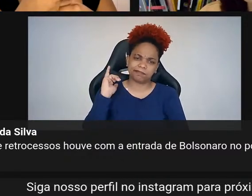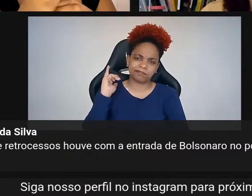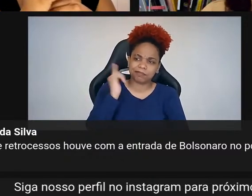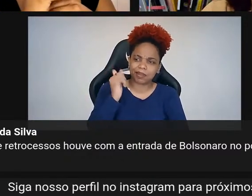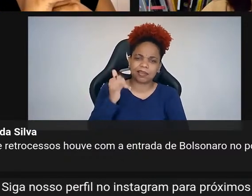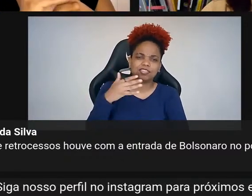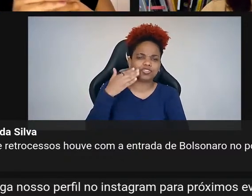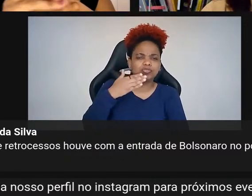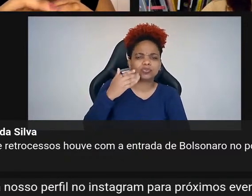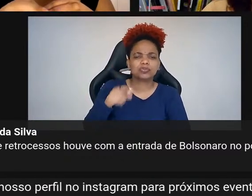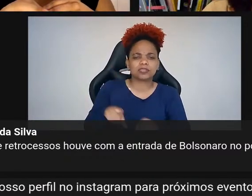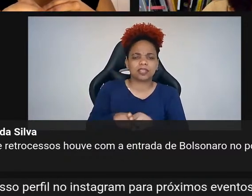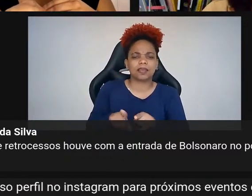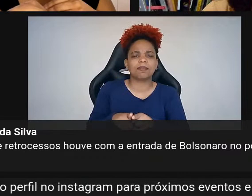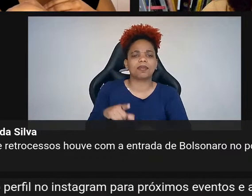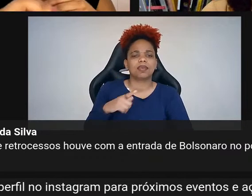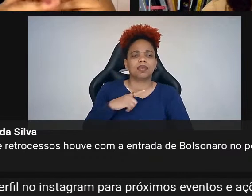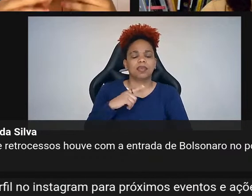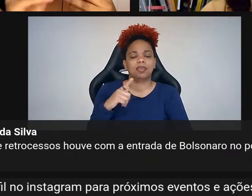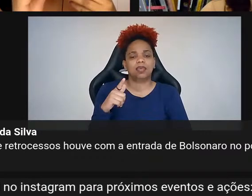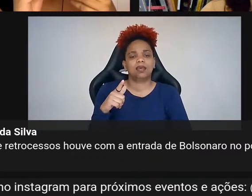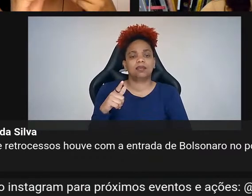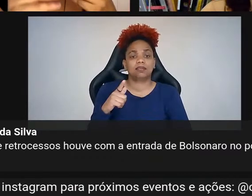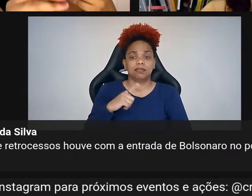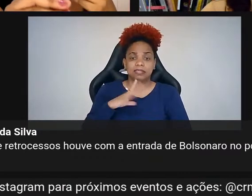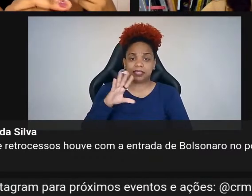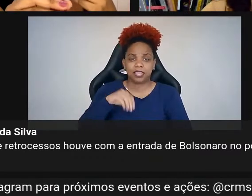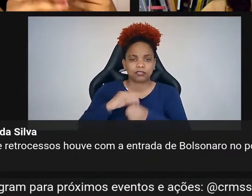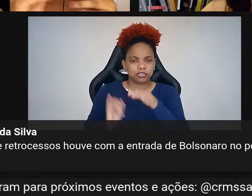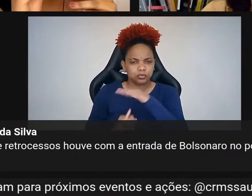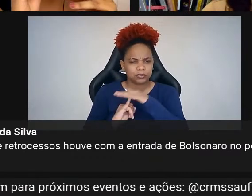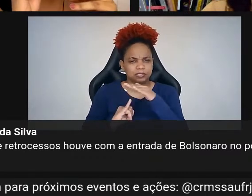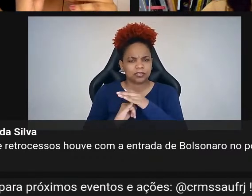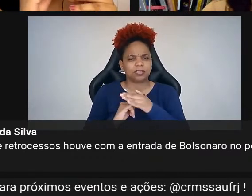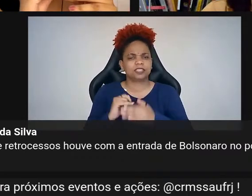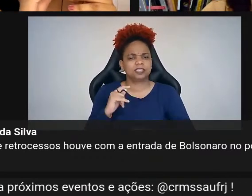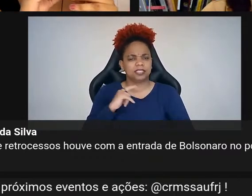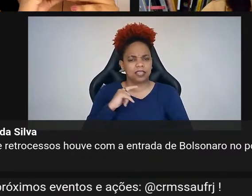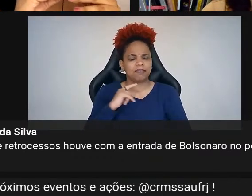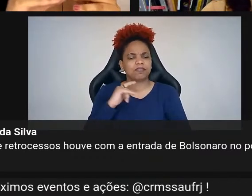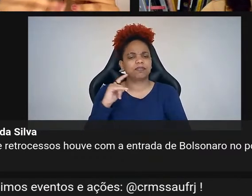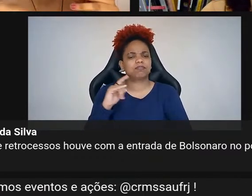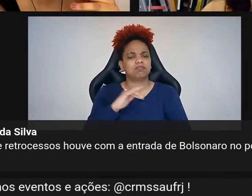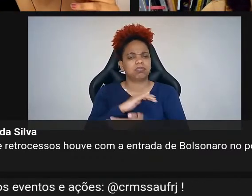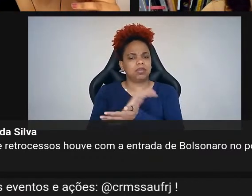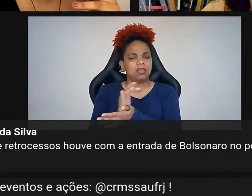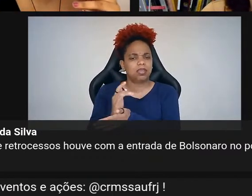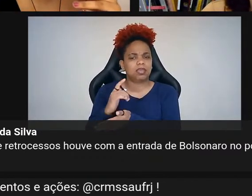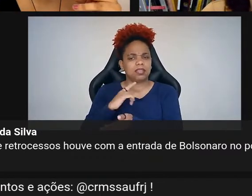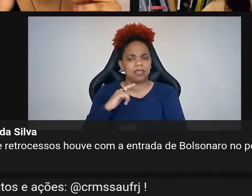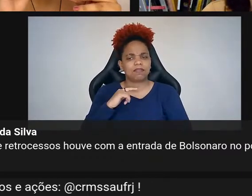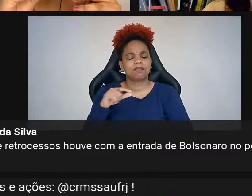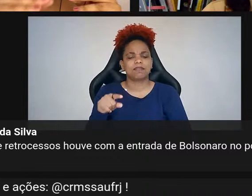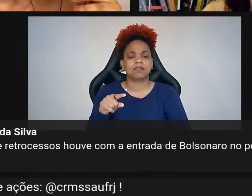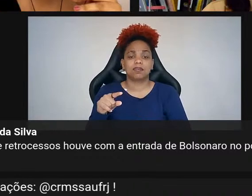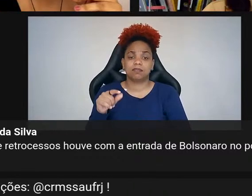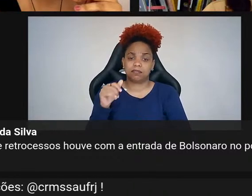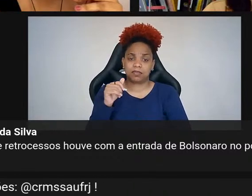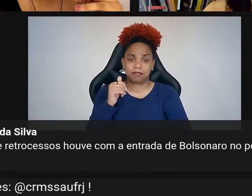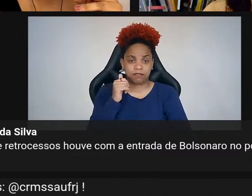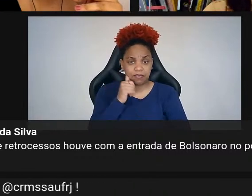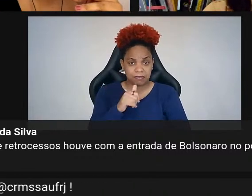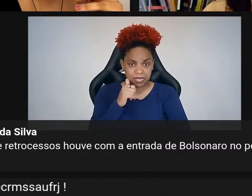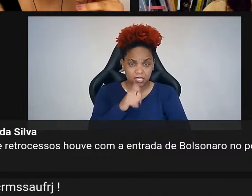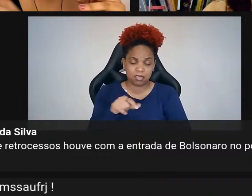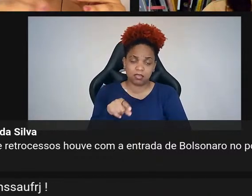LGBTfobia institucional na sua narrativa, e isso é muito grave, né, na comunicação, porque isso reverbera também na